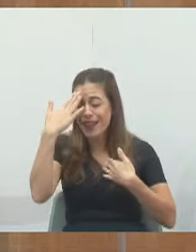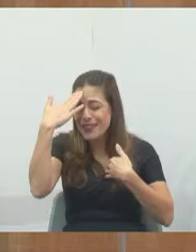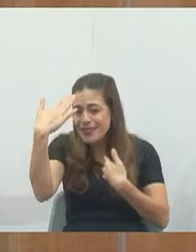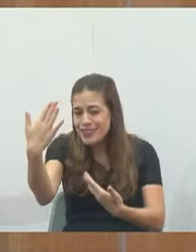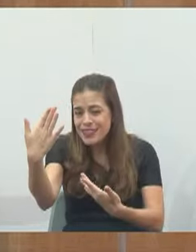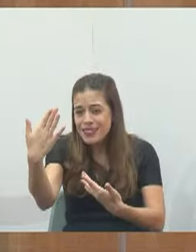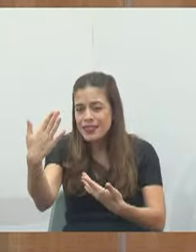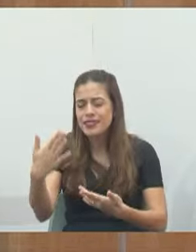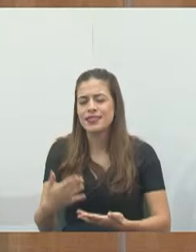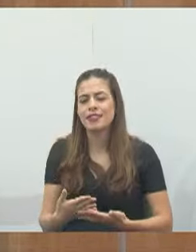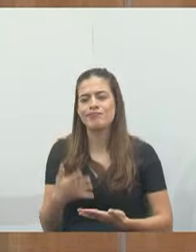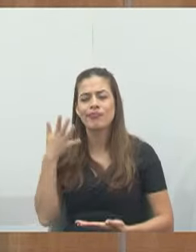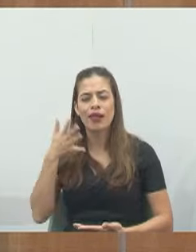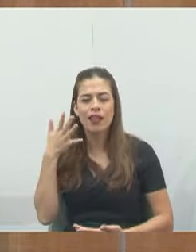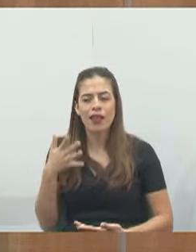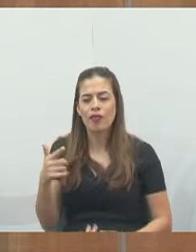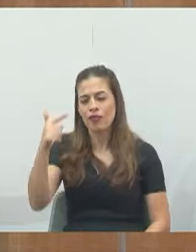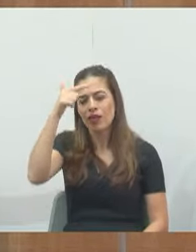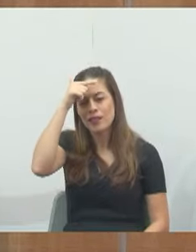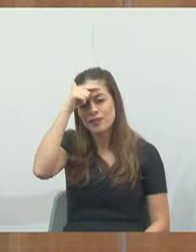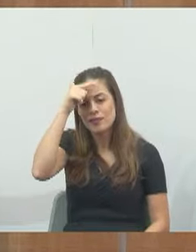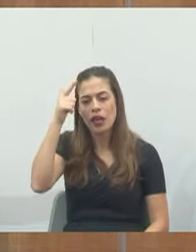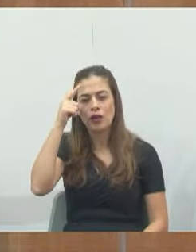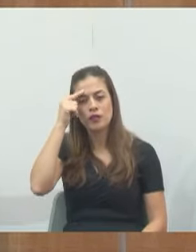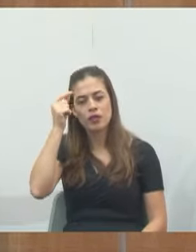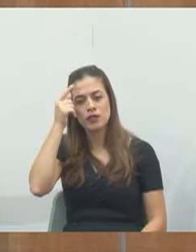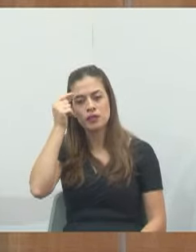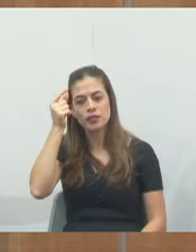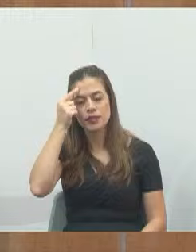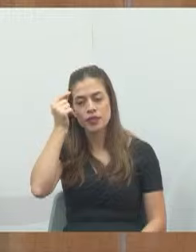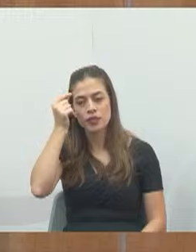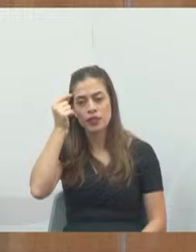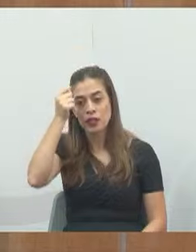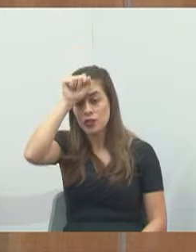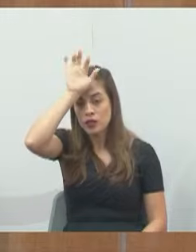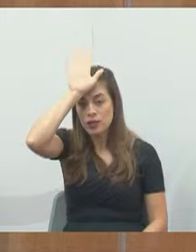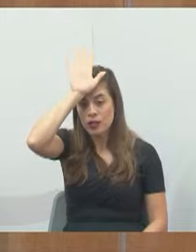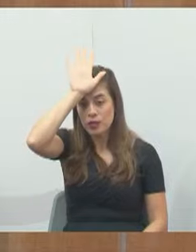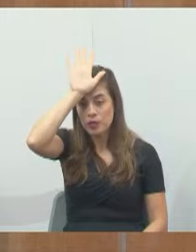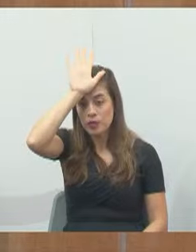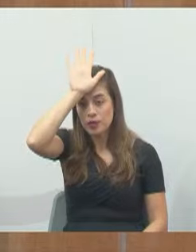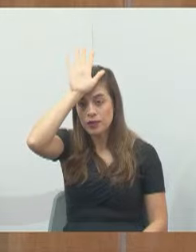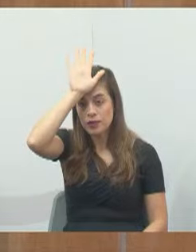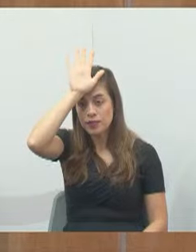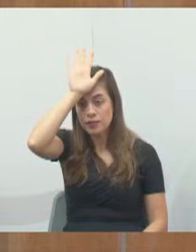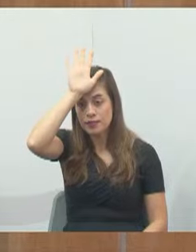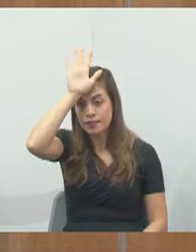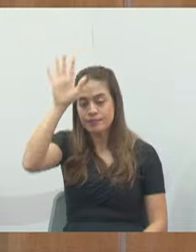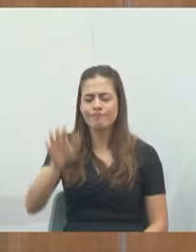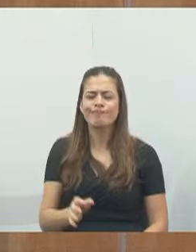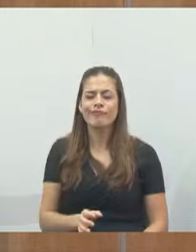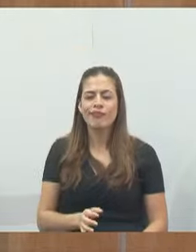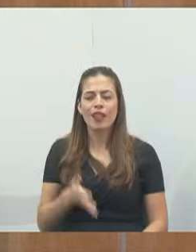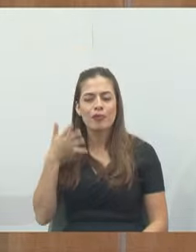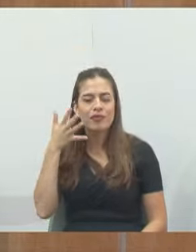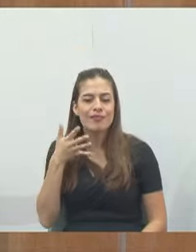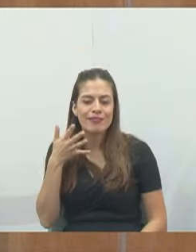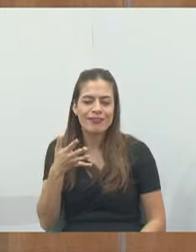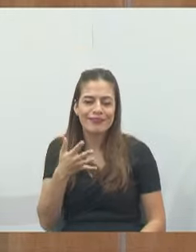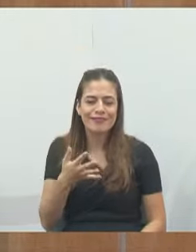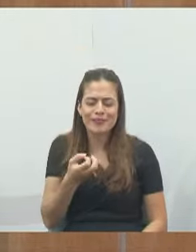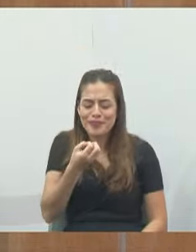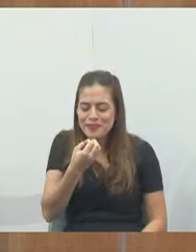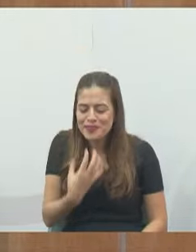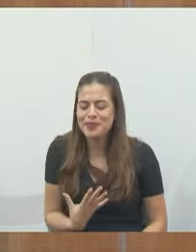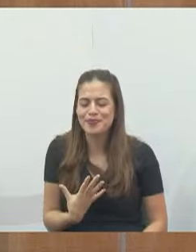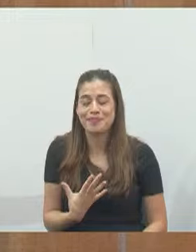palavras, Flavinho, Luiz Flávio, Edgar Sazaki, Rodrigo Salomão, por palavras generosas, não sei se eu